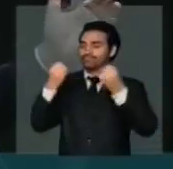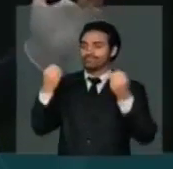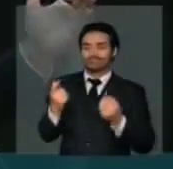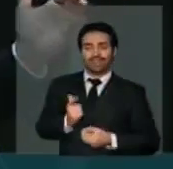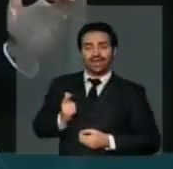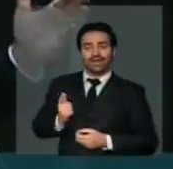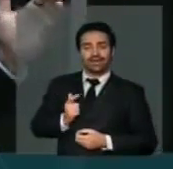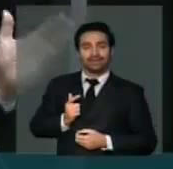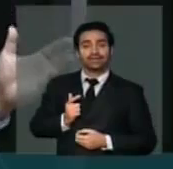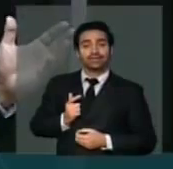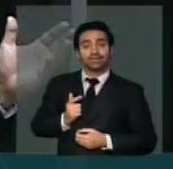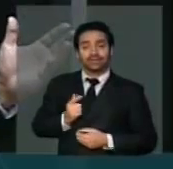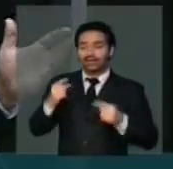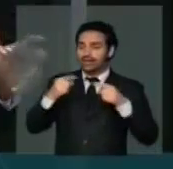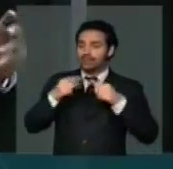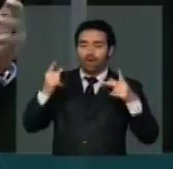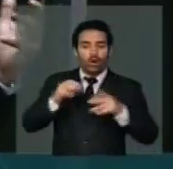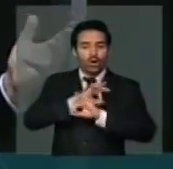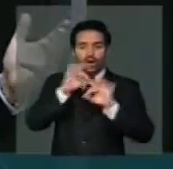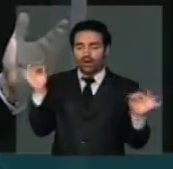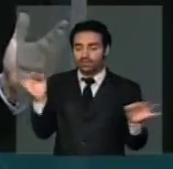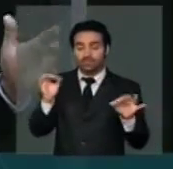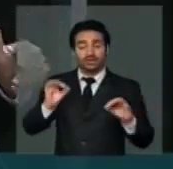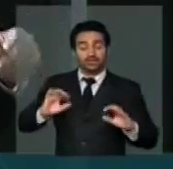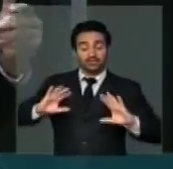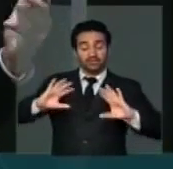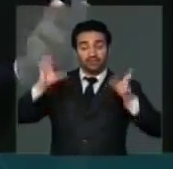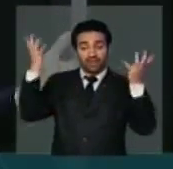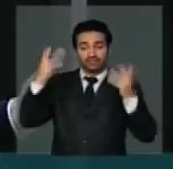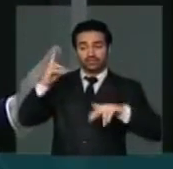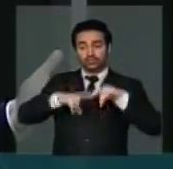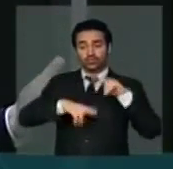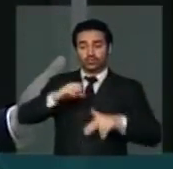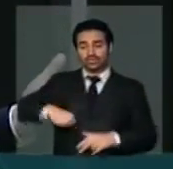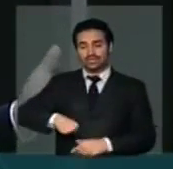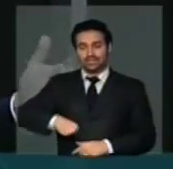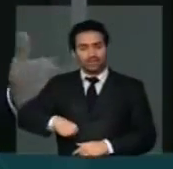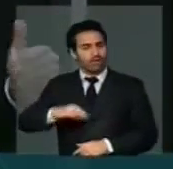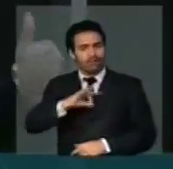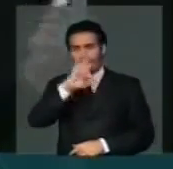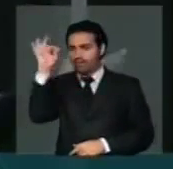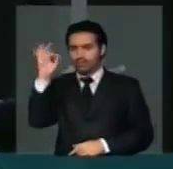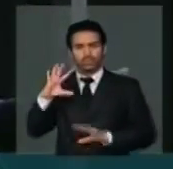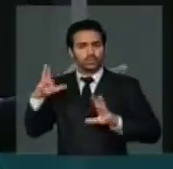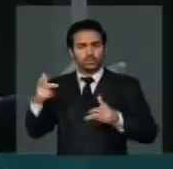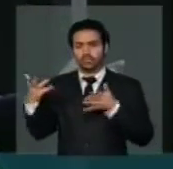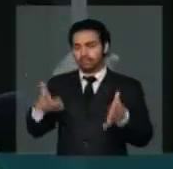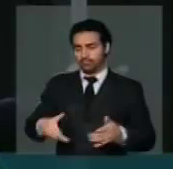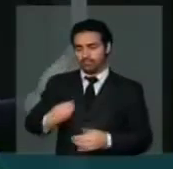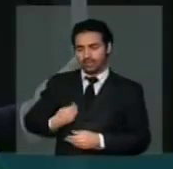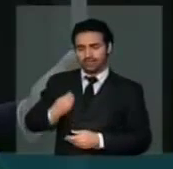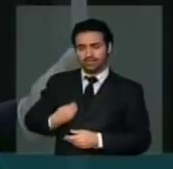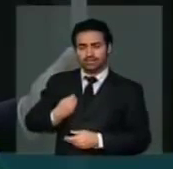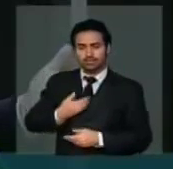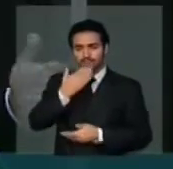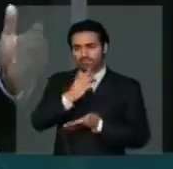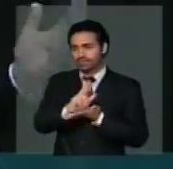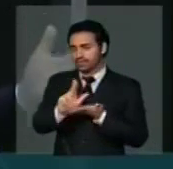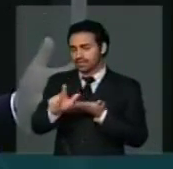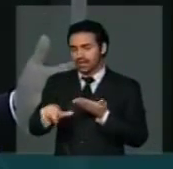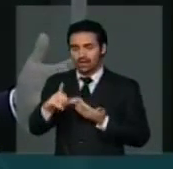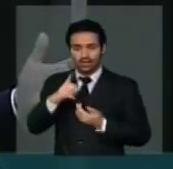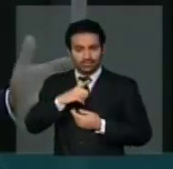tem a festa junina. Todos se alegram, todos participam das mais diversas formas,